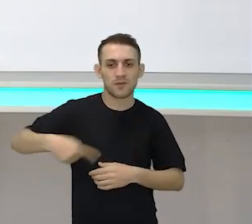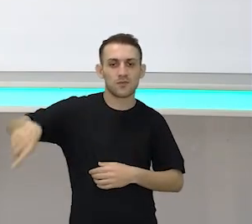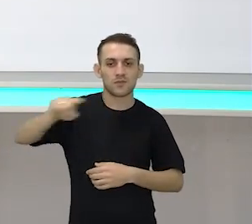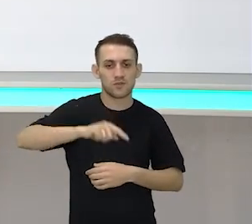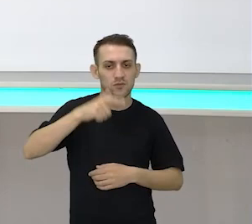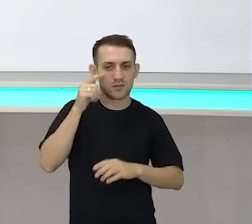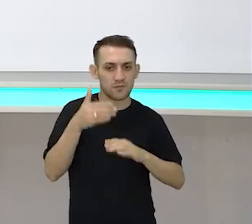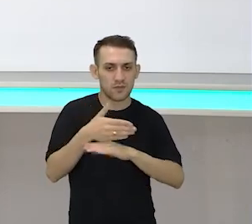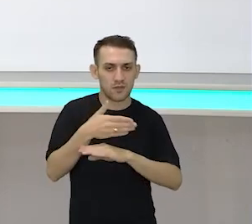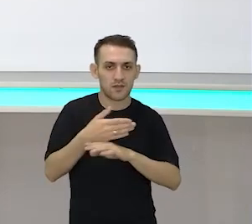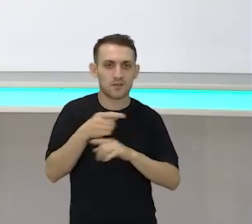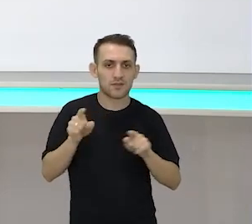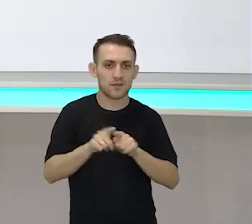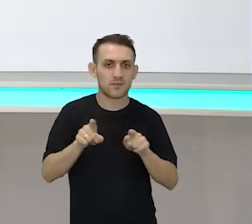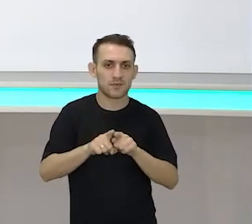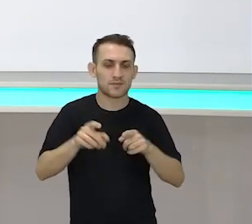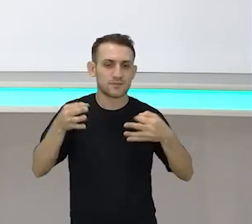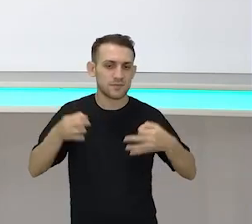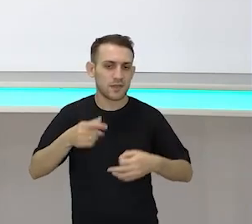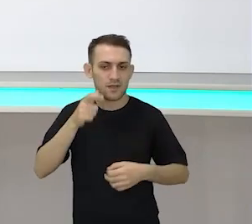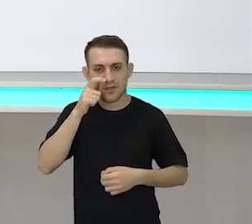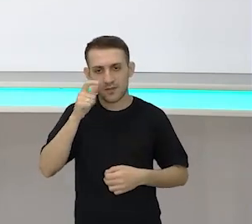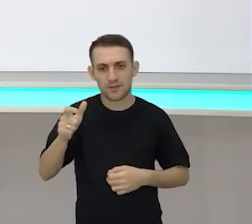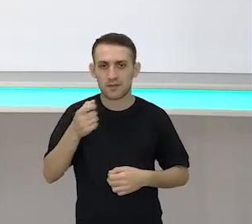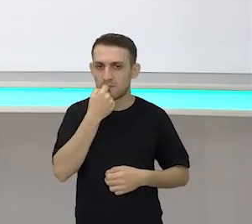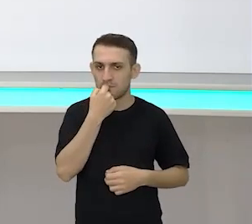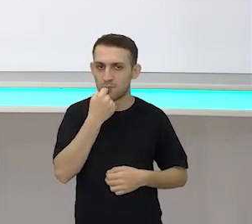vocês, cada vez mais interessantes, mais